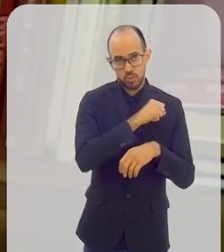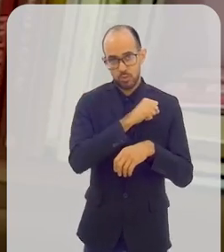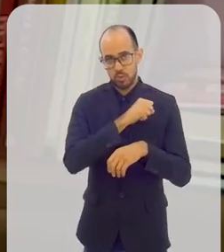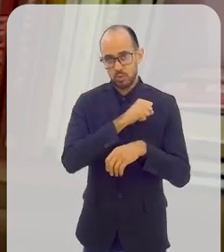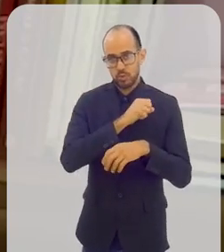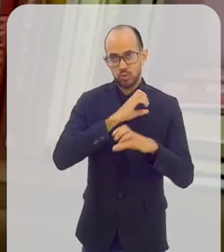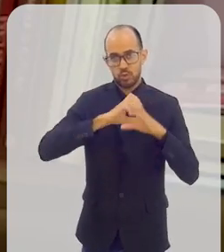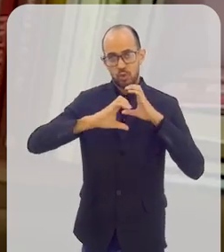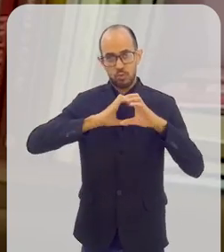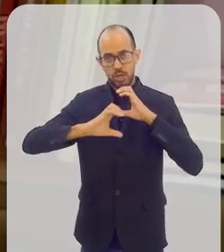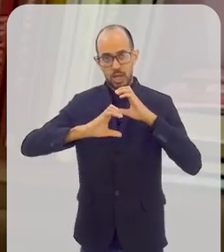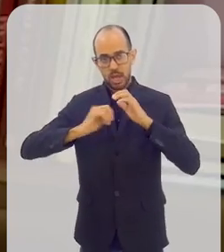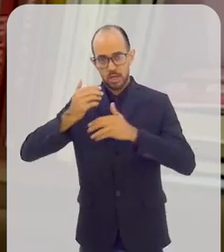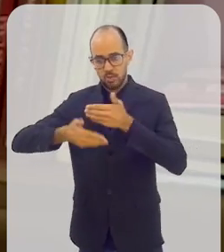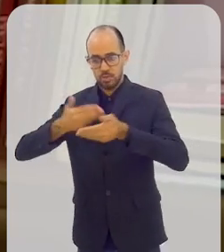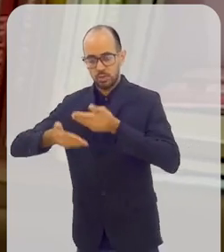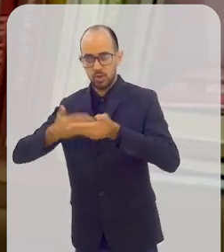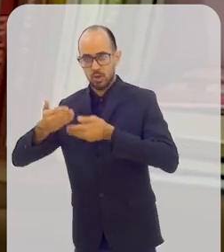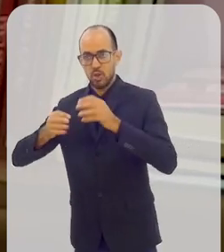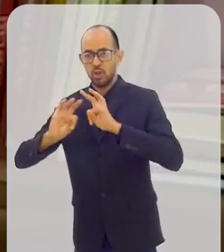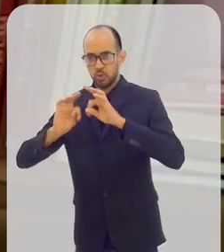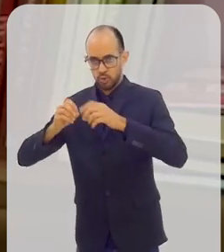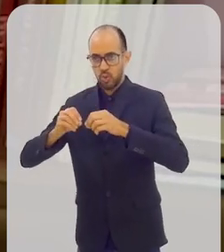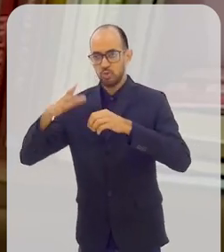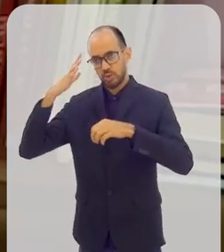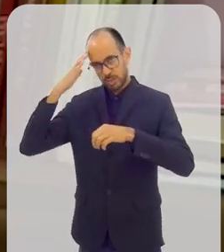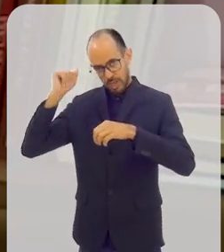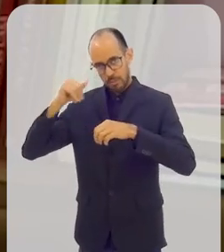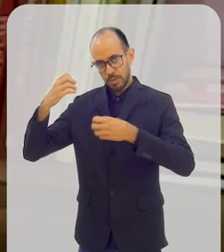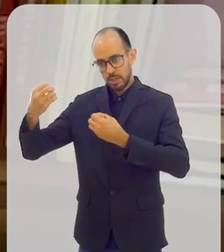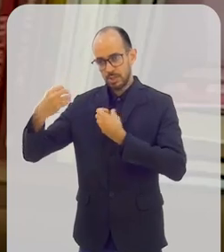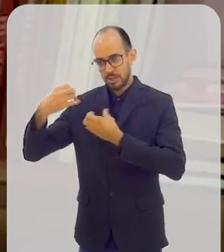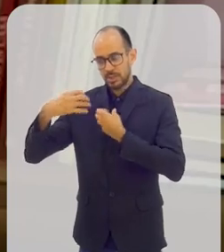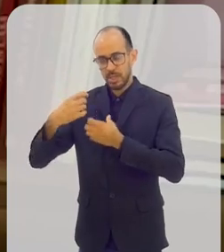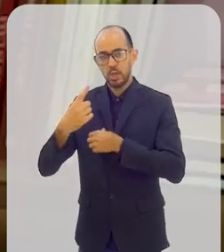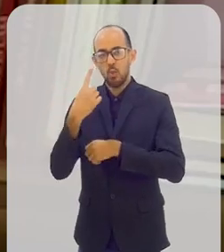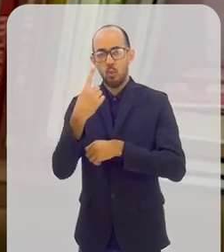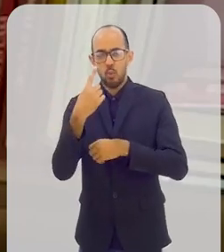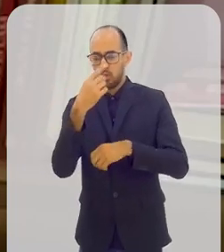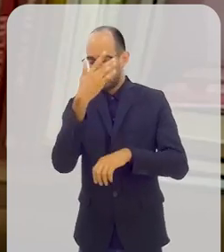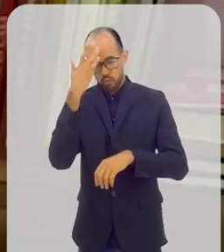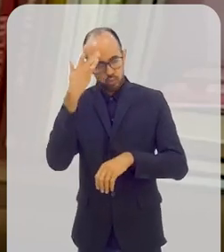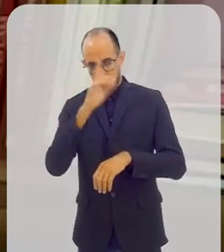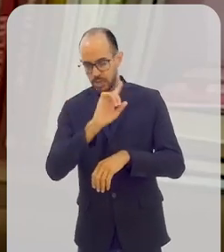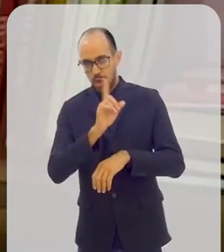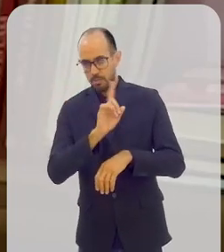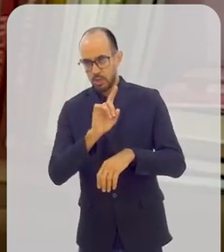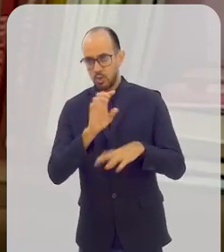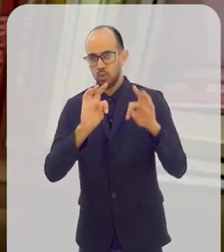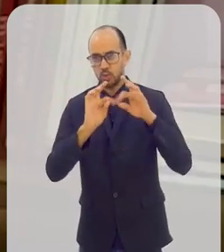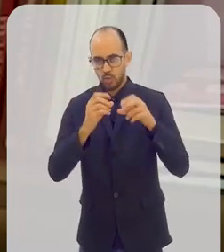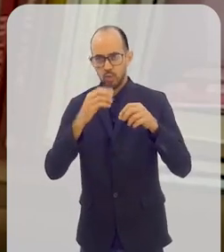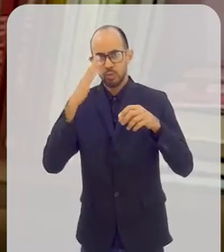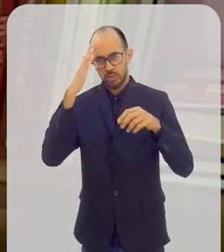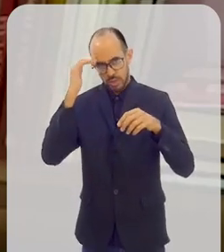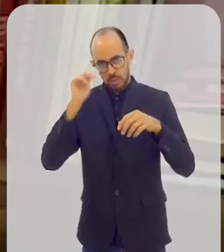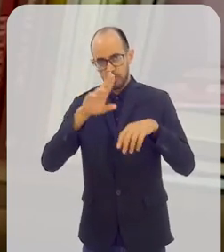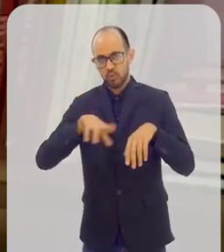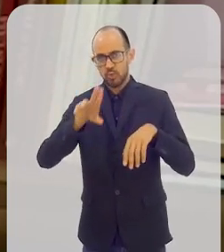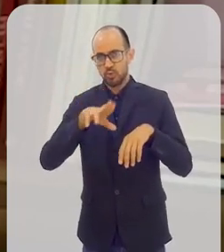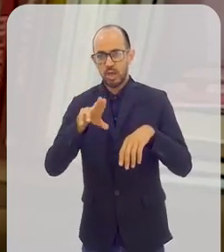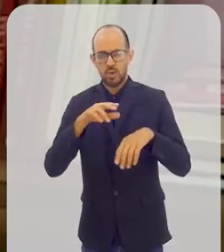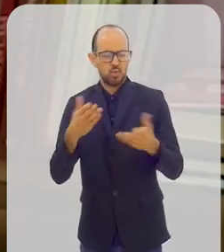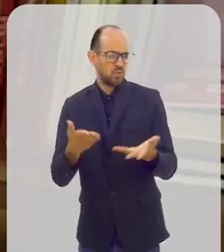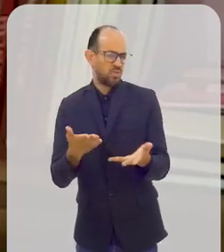comunicar e compartilhar. Todo mundo que sabe, por favor, ensine um embaixador que não sabe. Então, todo mundo que sabia usar, que